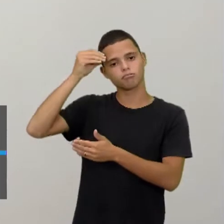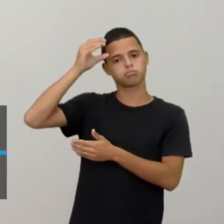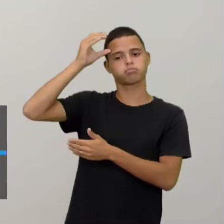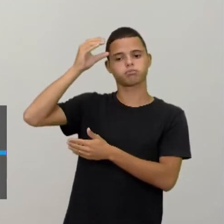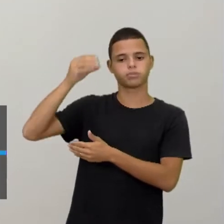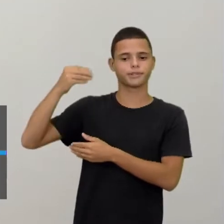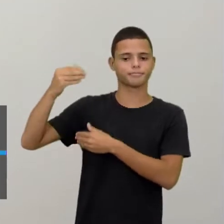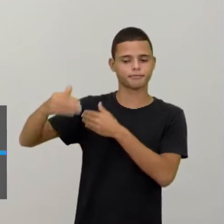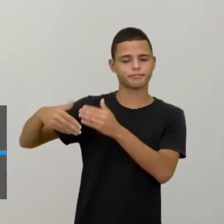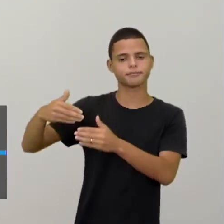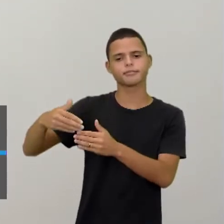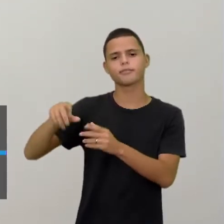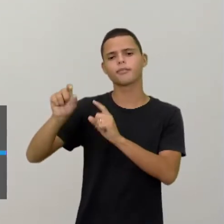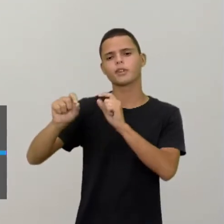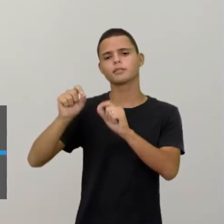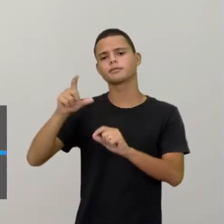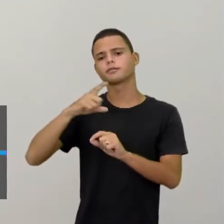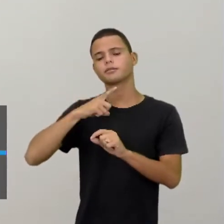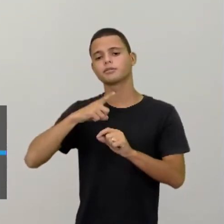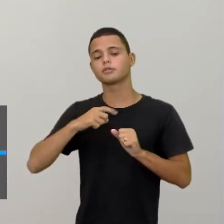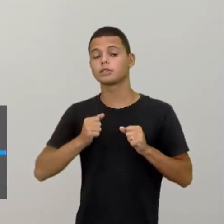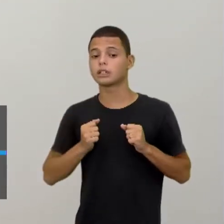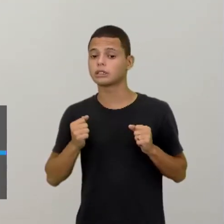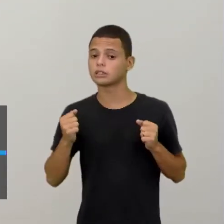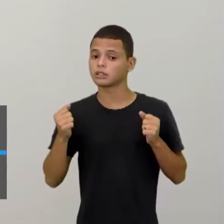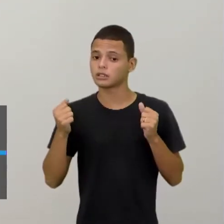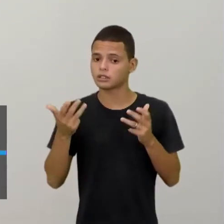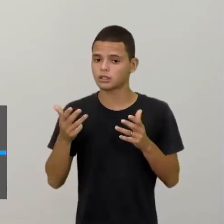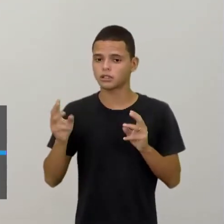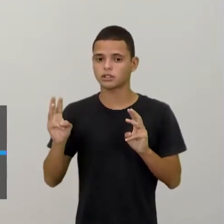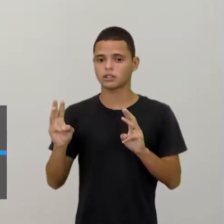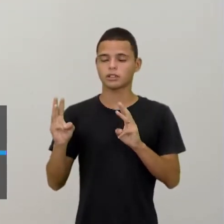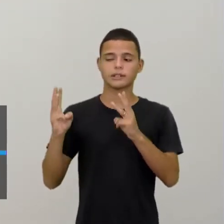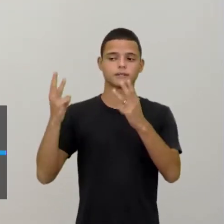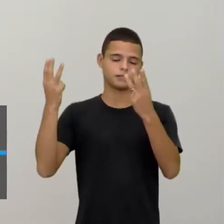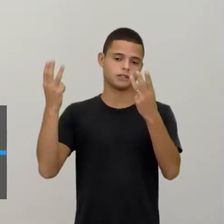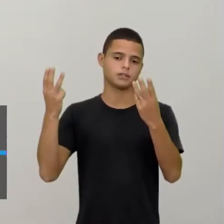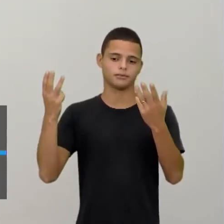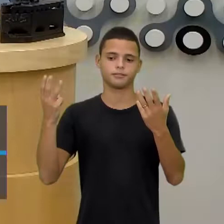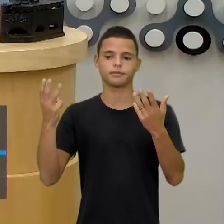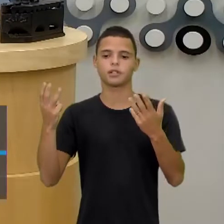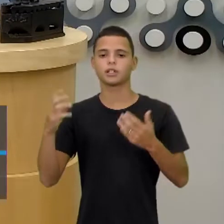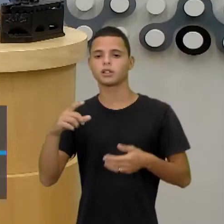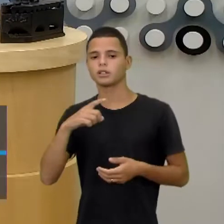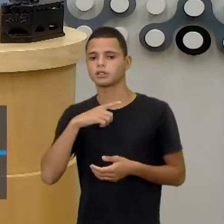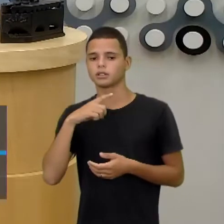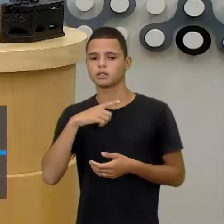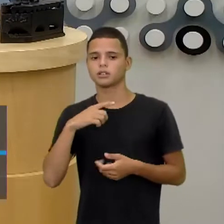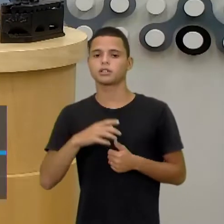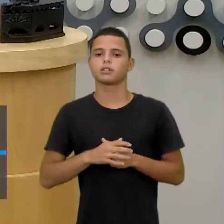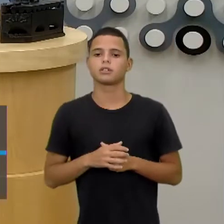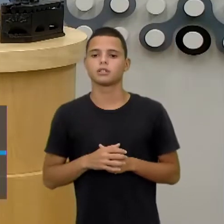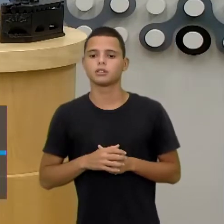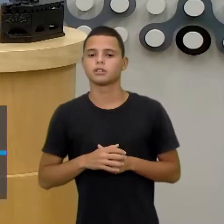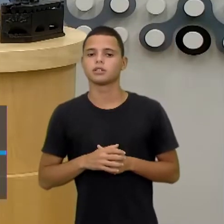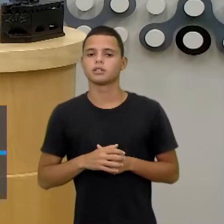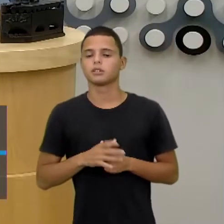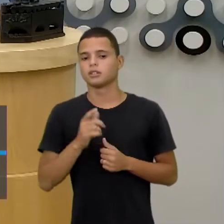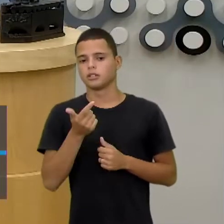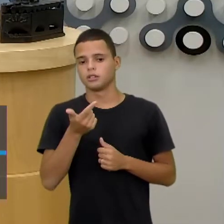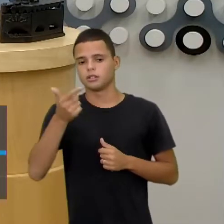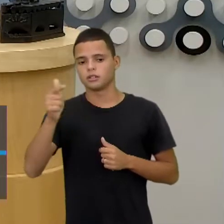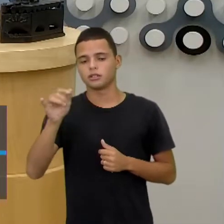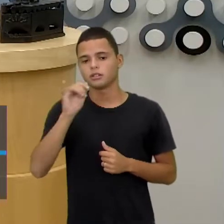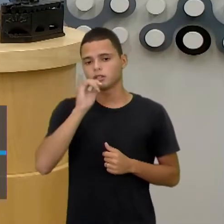considerado patrimônio histórico no carnaval? A manifestação, a festa em si, né? Aí a gente tem essa expressão. Mas aí tem aquele outro exemplo,